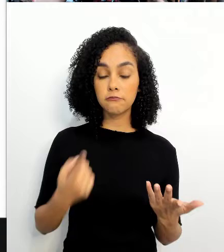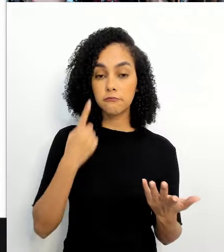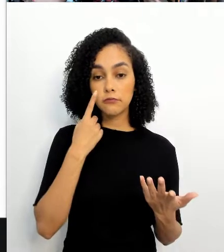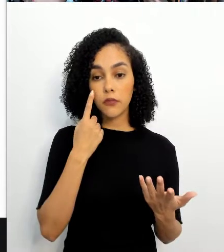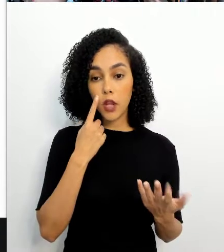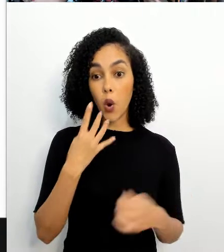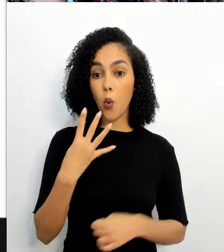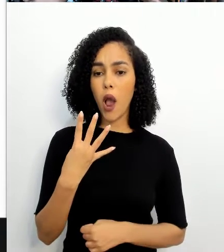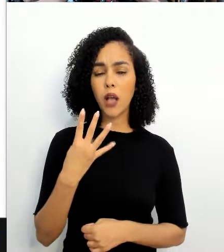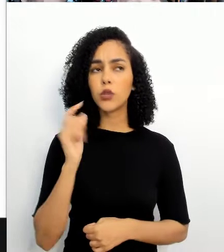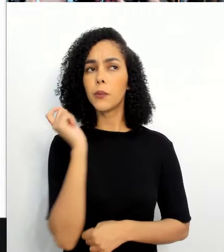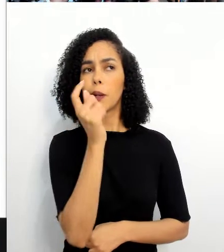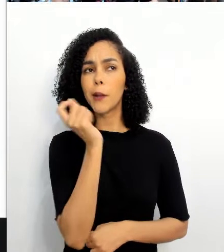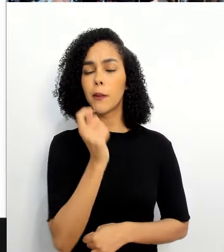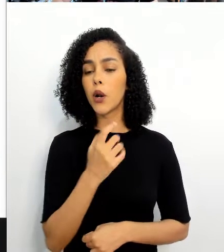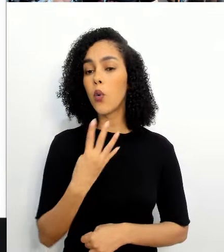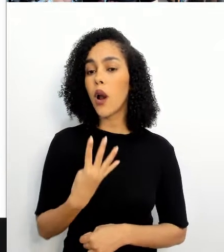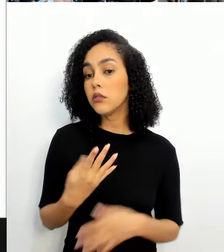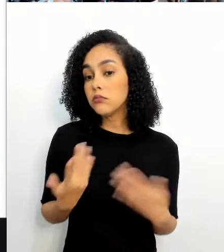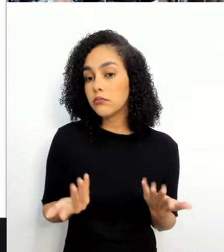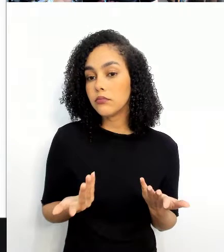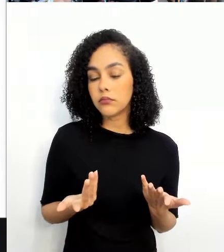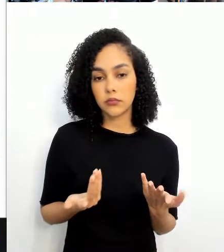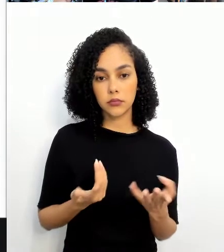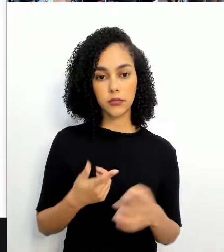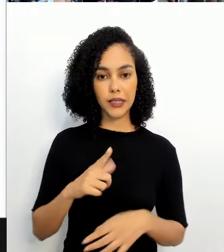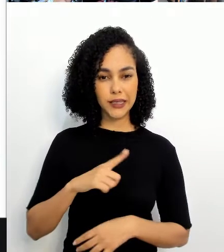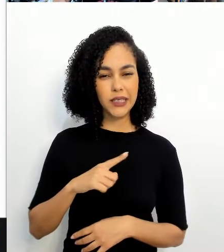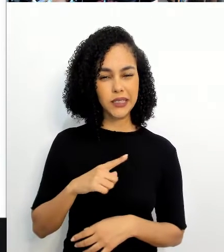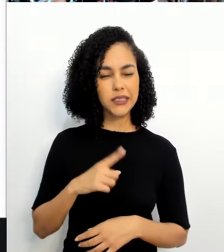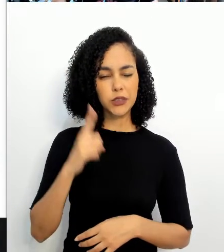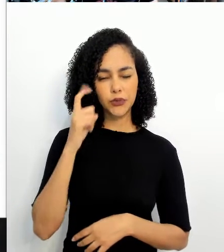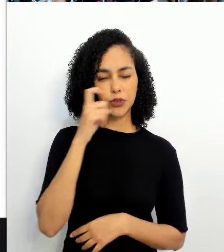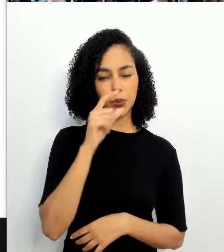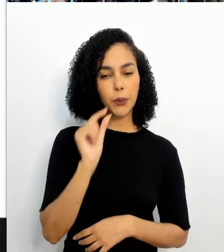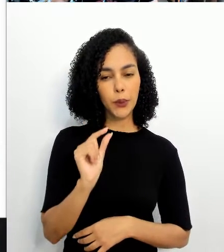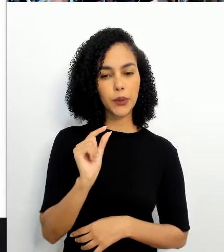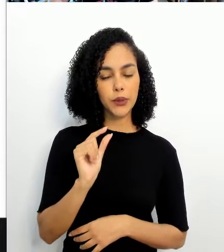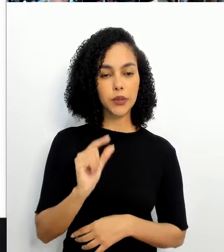vai envolvendo um problema de combinatória aí. Isso dá um pouquinho de trabalho.